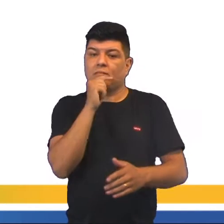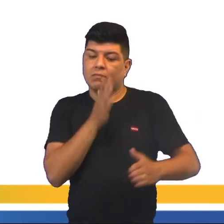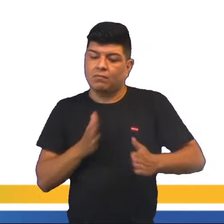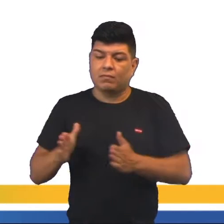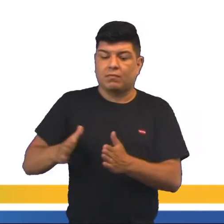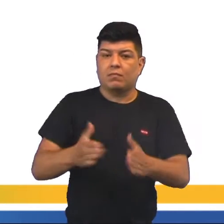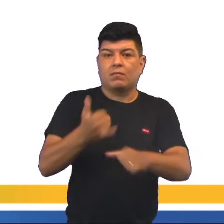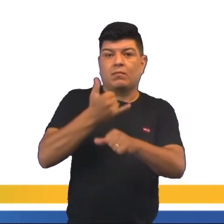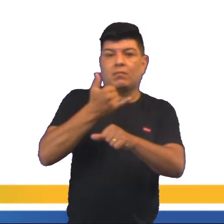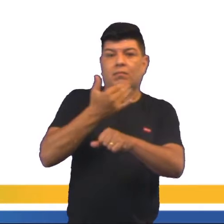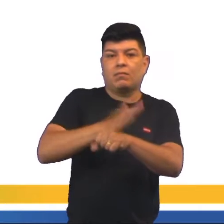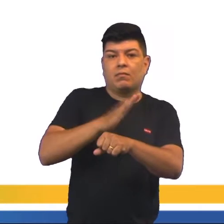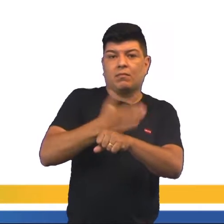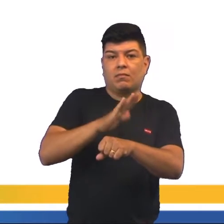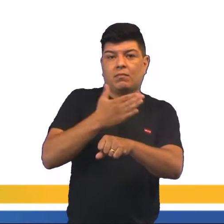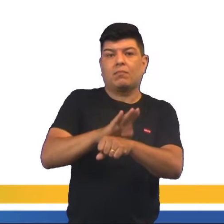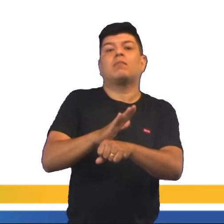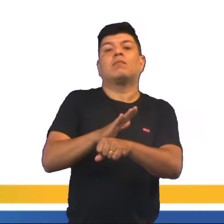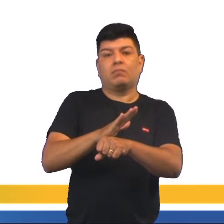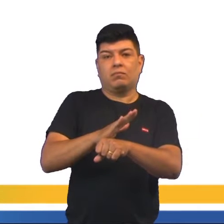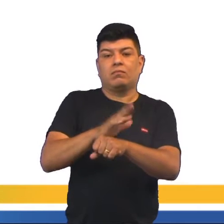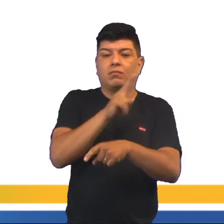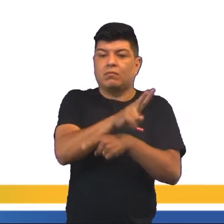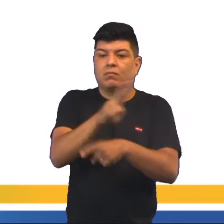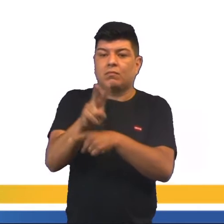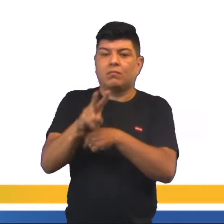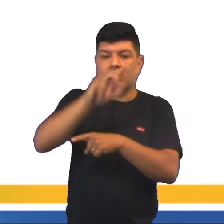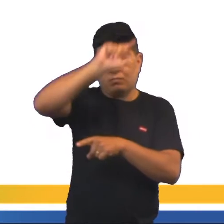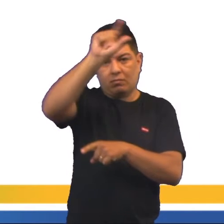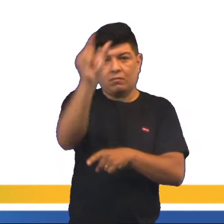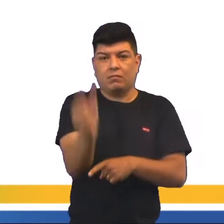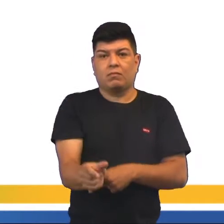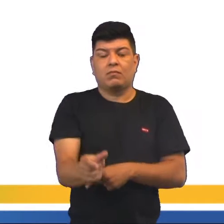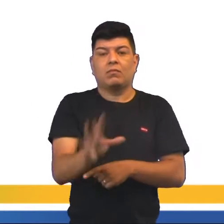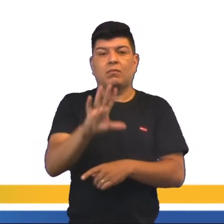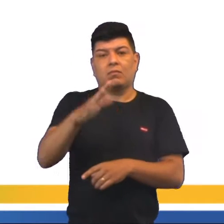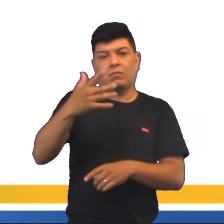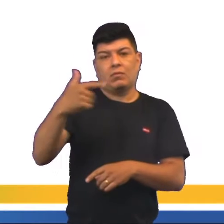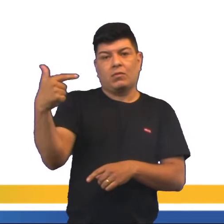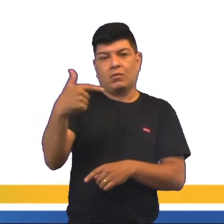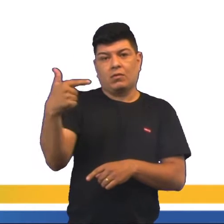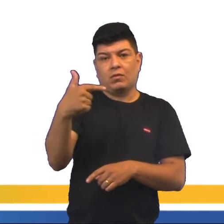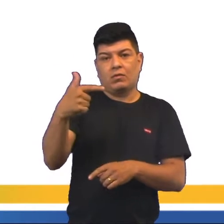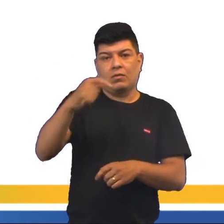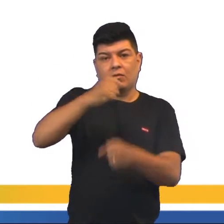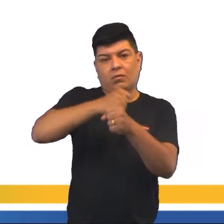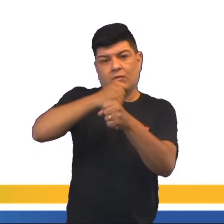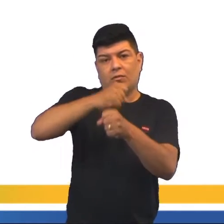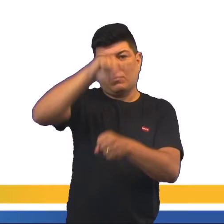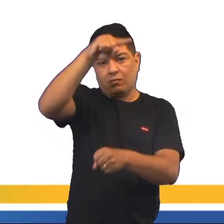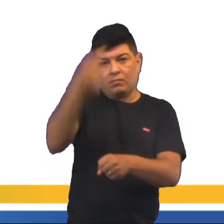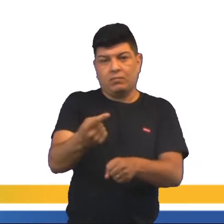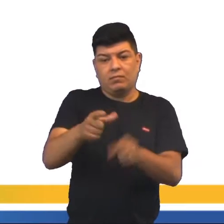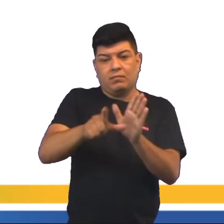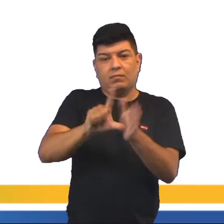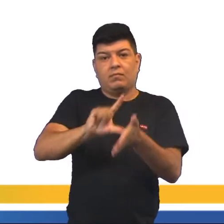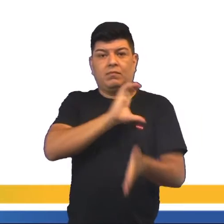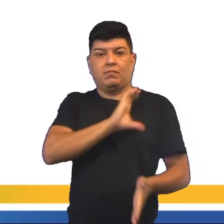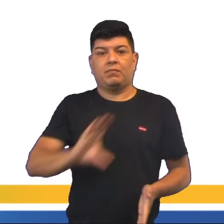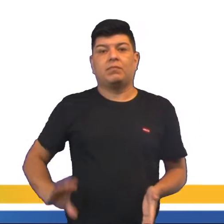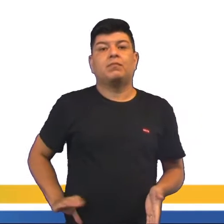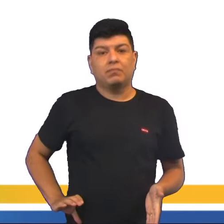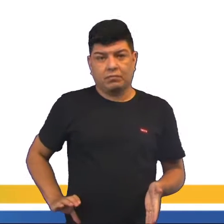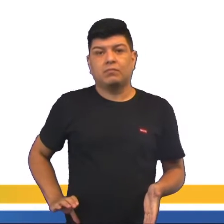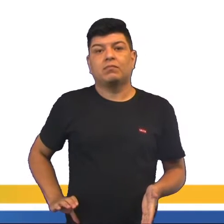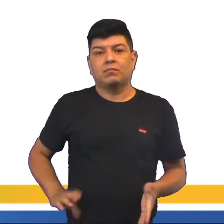Jordão praticando atividades agropastoris. Foi aproximadamente, né, no segundo milênio antes de Cristo que o povo hebreu passou a